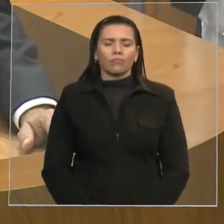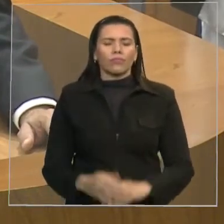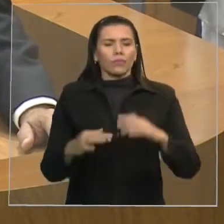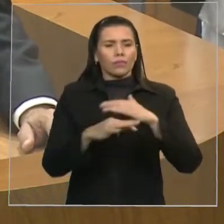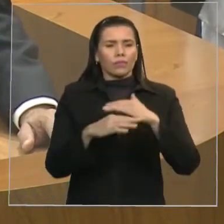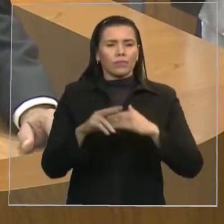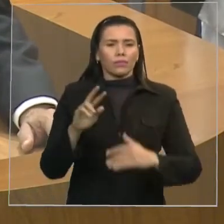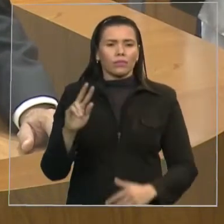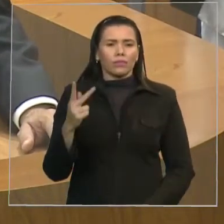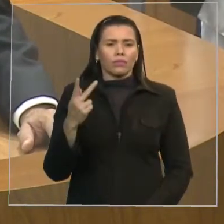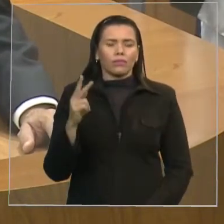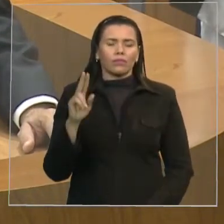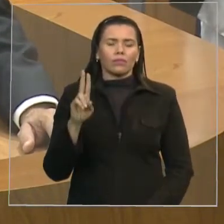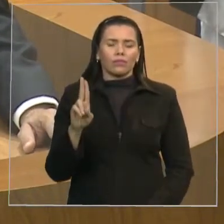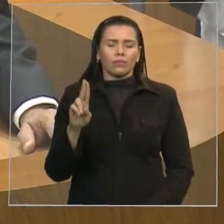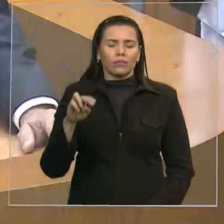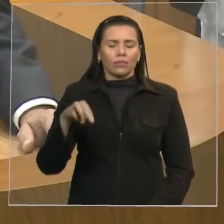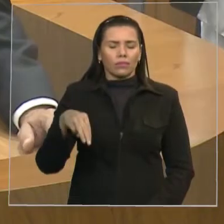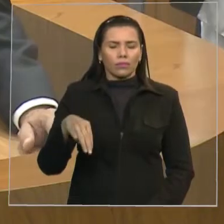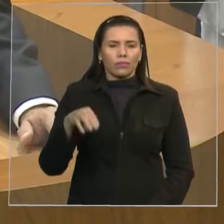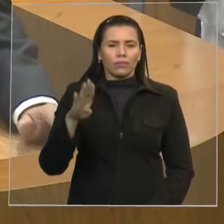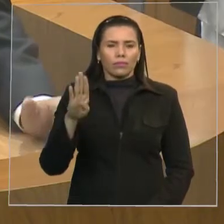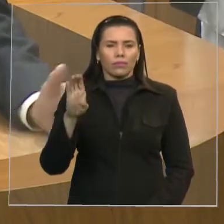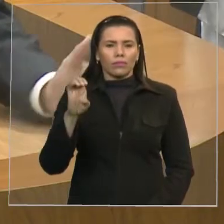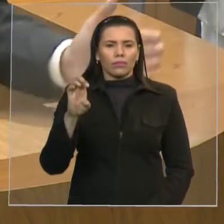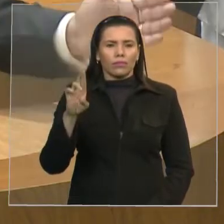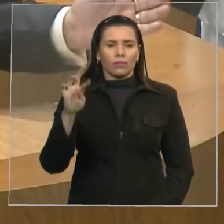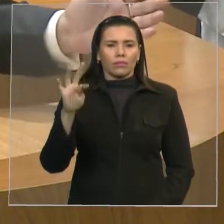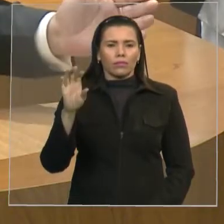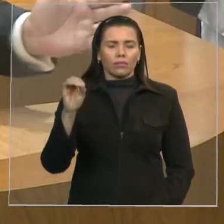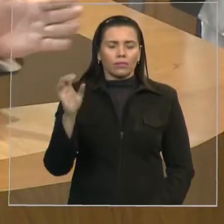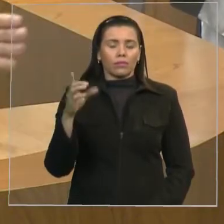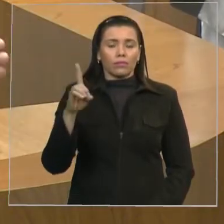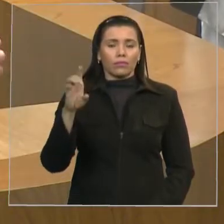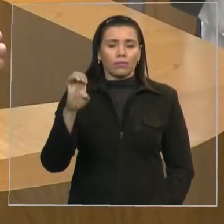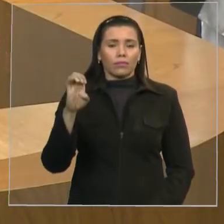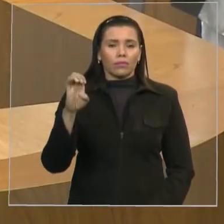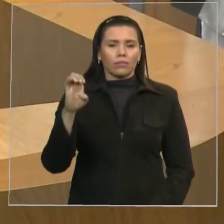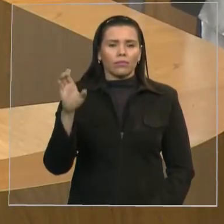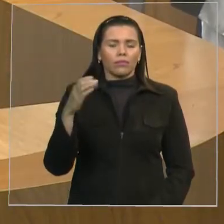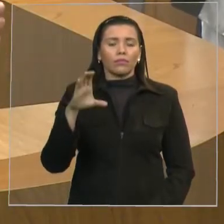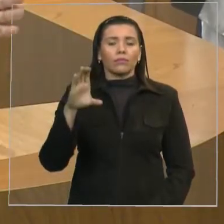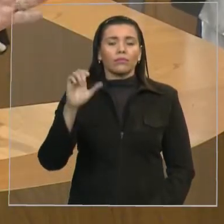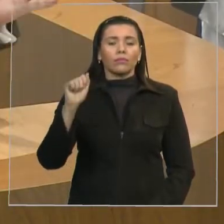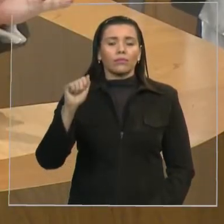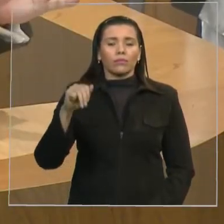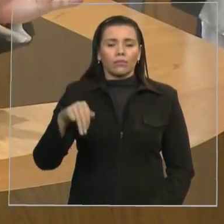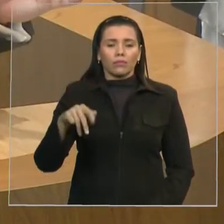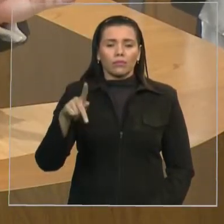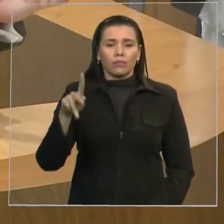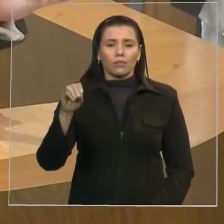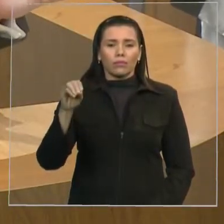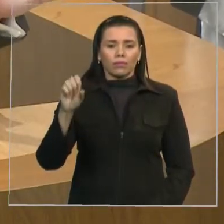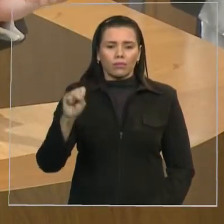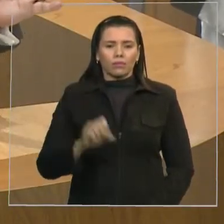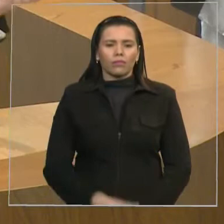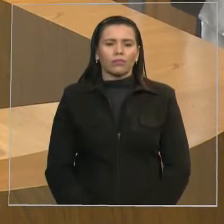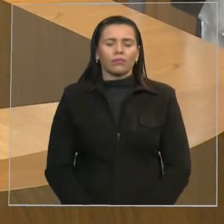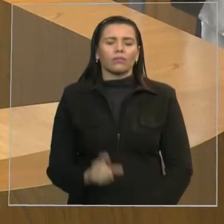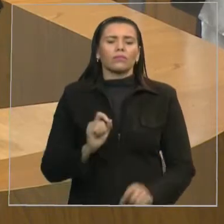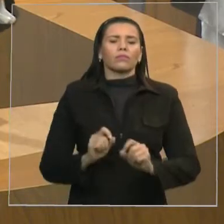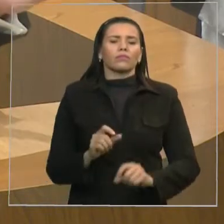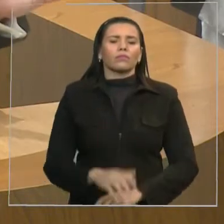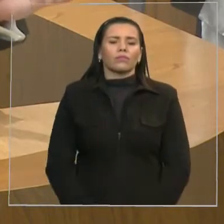eles têm a reivindicar. Uma delas lá é uma estrada que liga a BR até